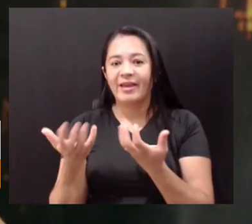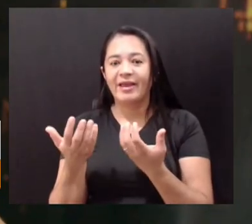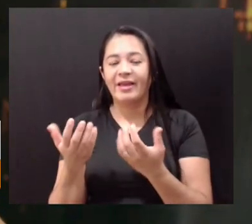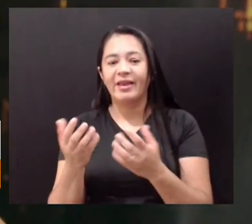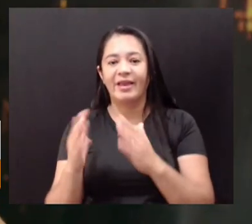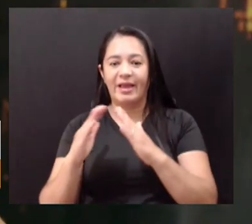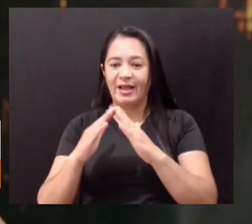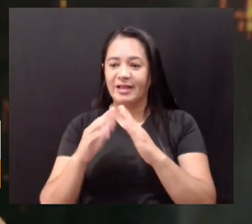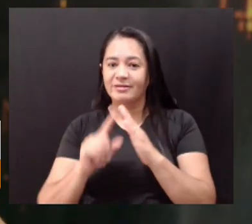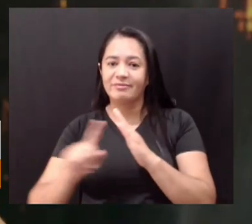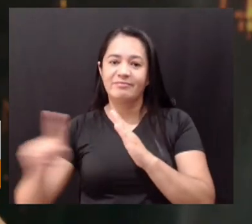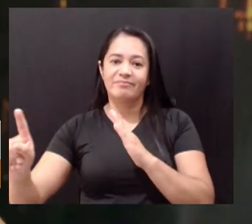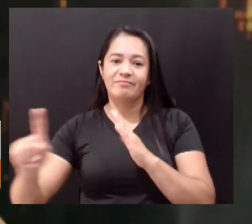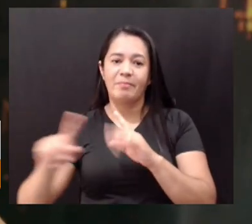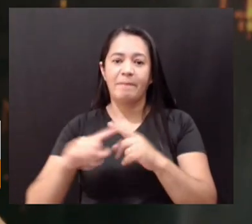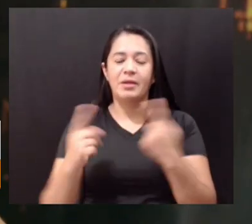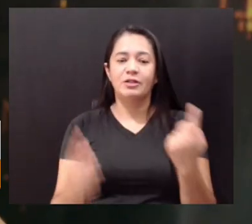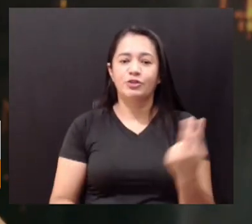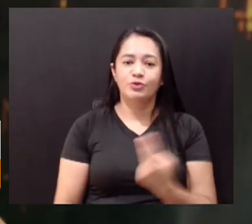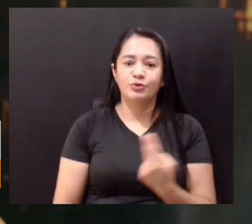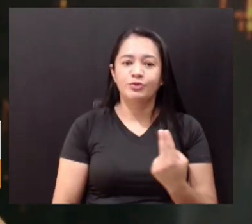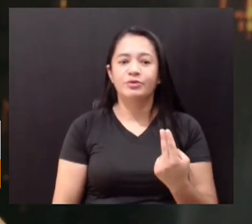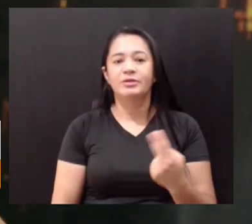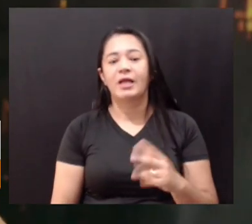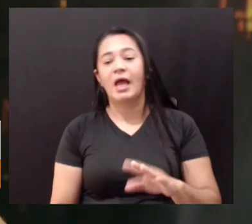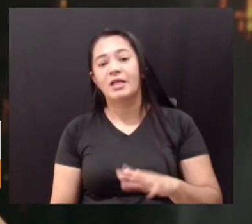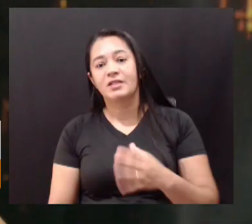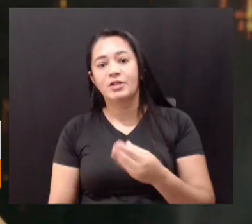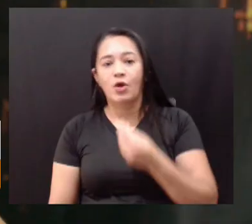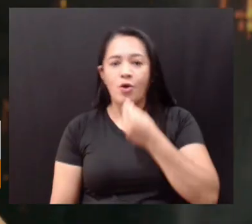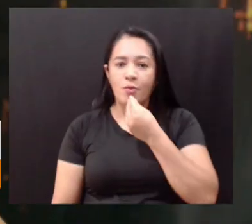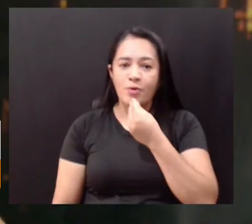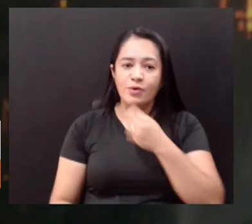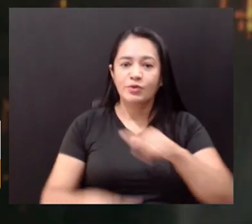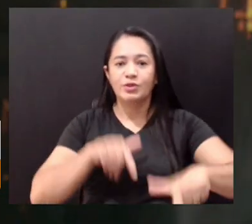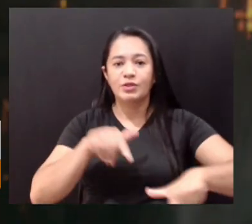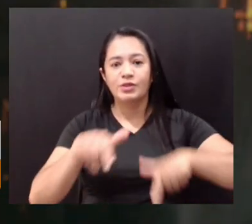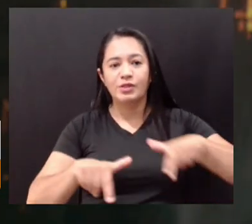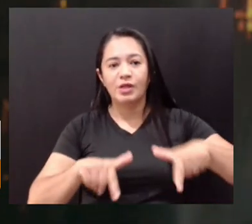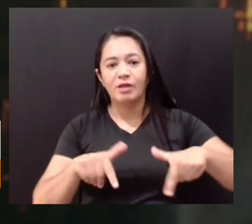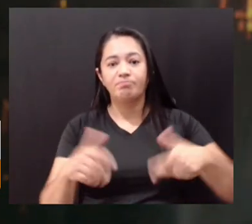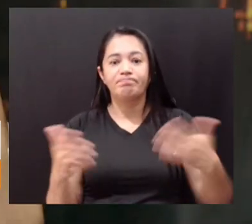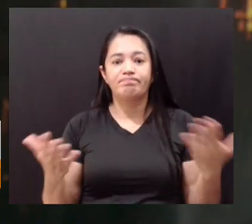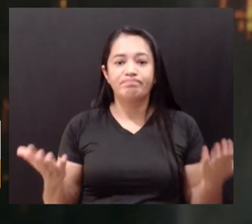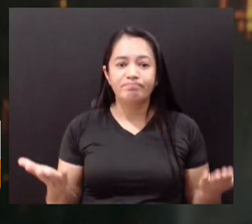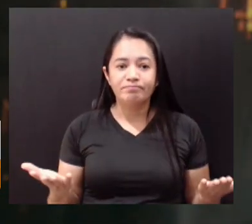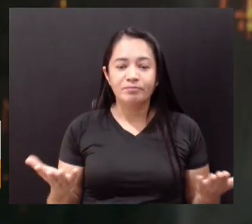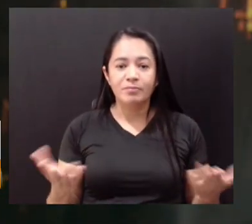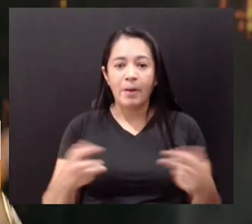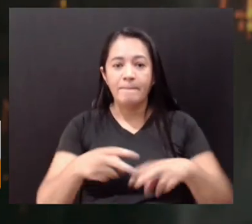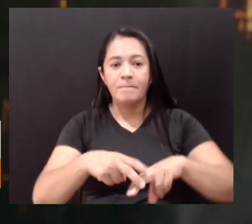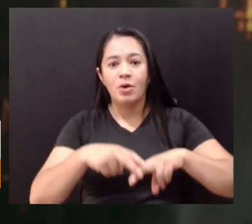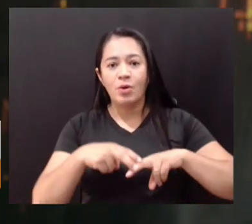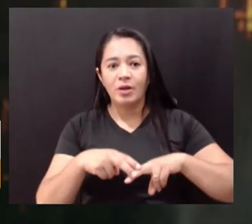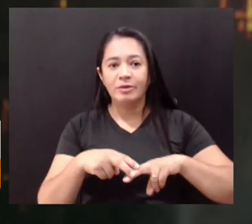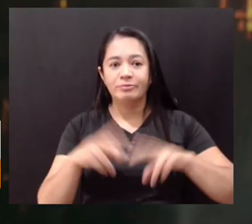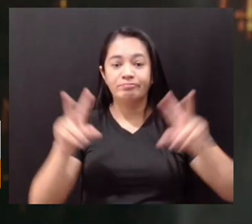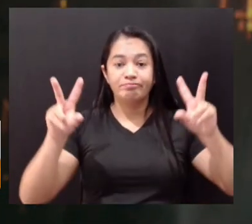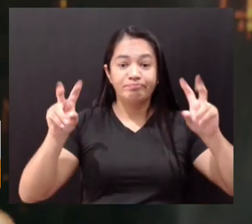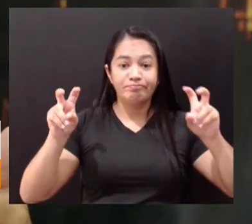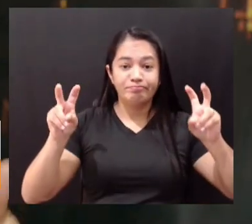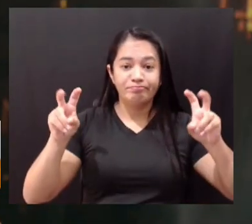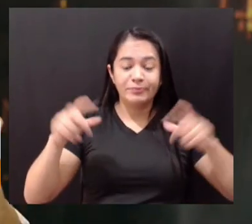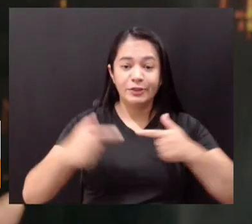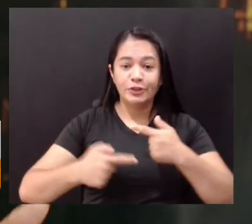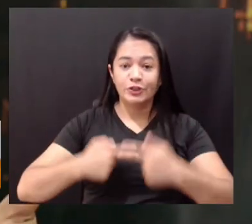vezes se depara com uma oportunidade de trabalho e por conta da geração Z,